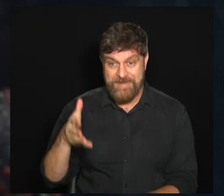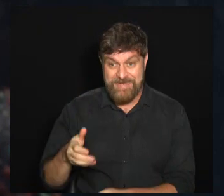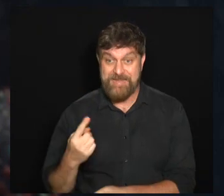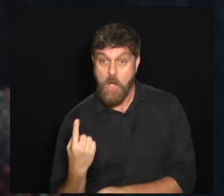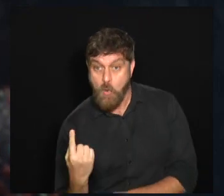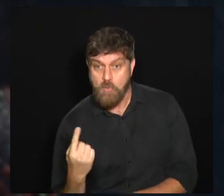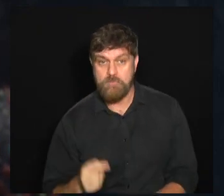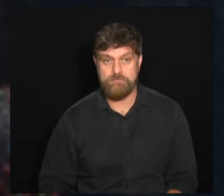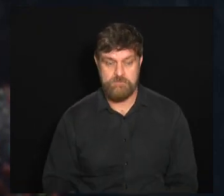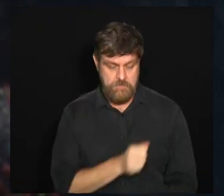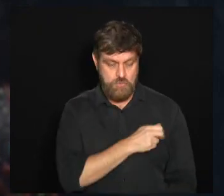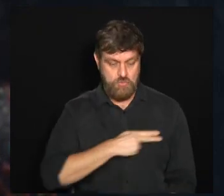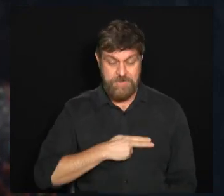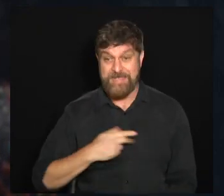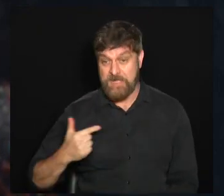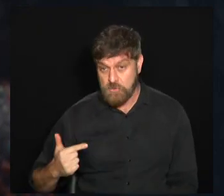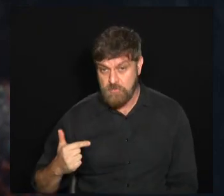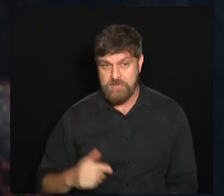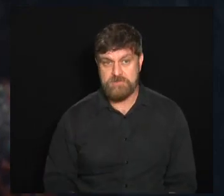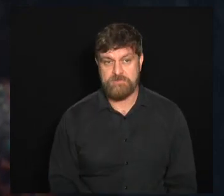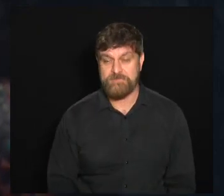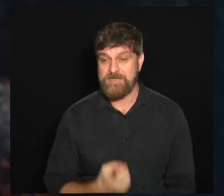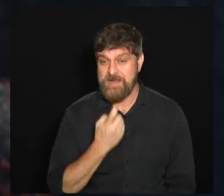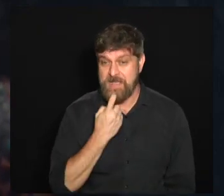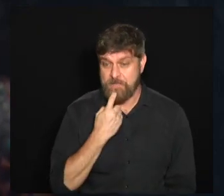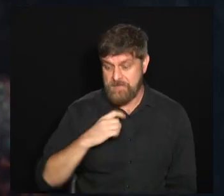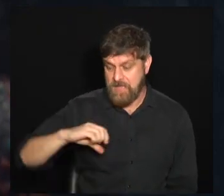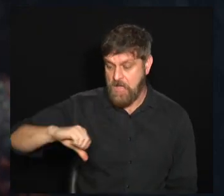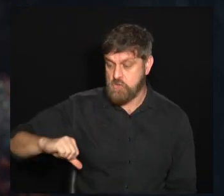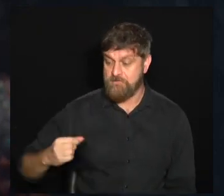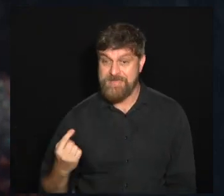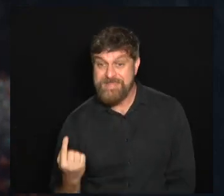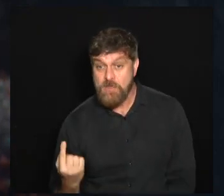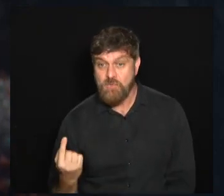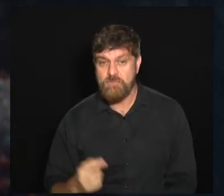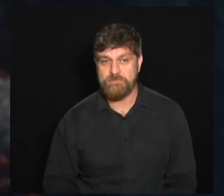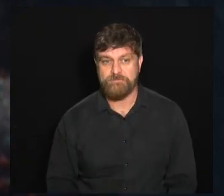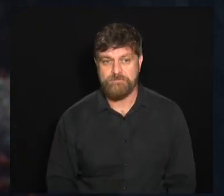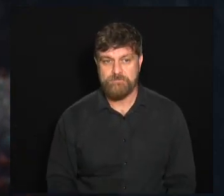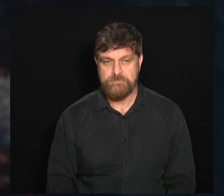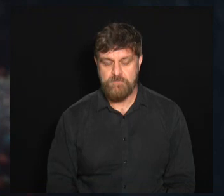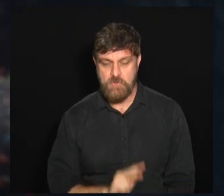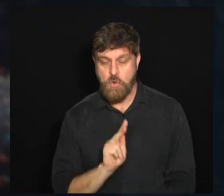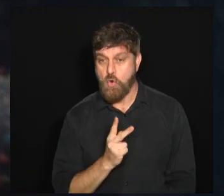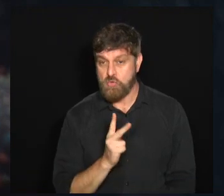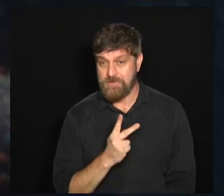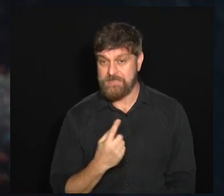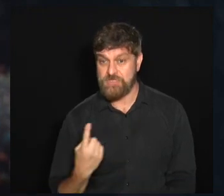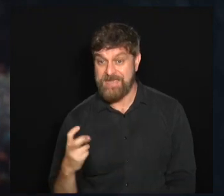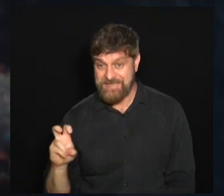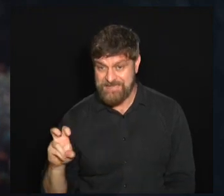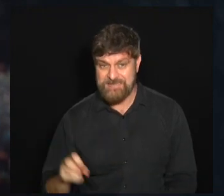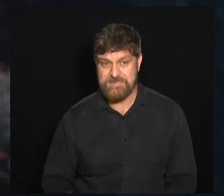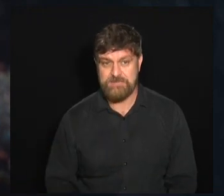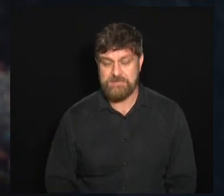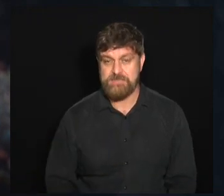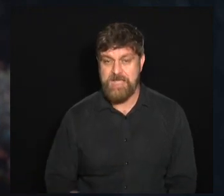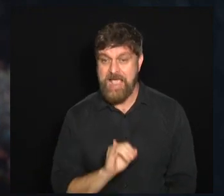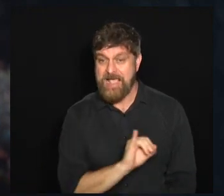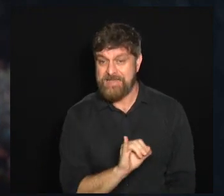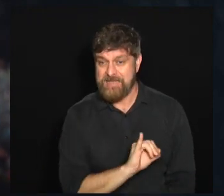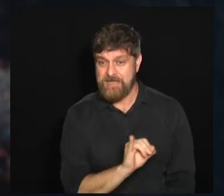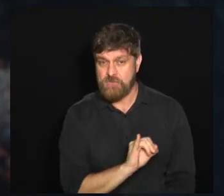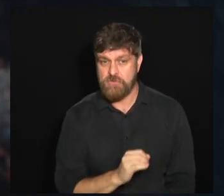Arthur Nogueira, 2, Campinas, 91, Hortolândia, 15,